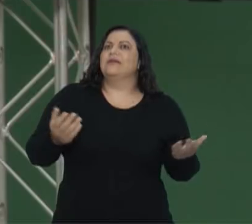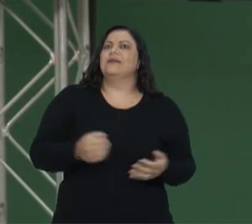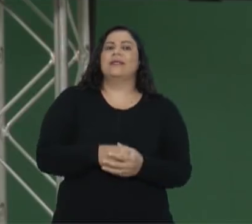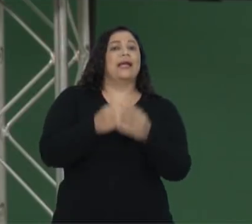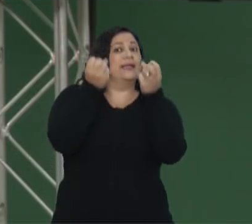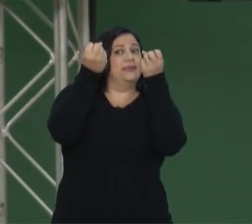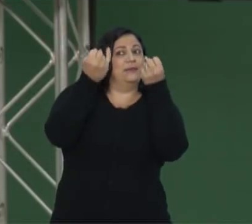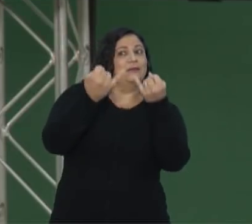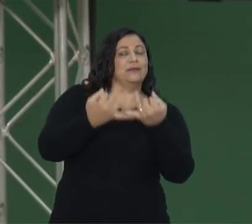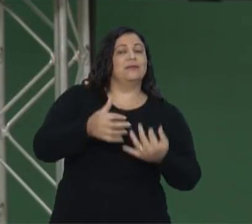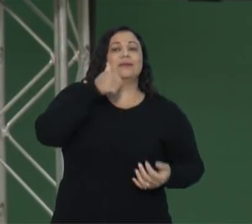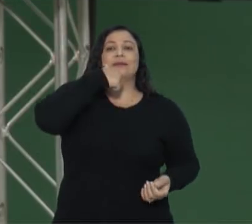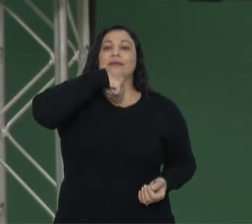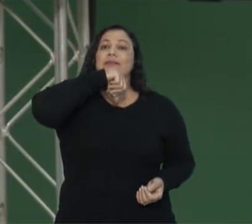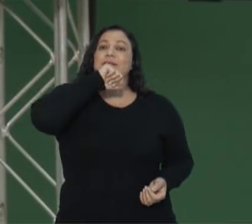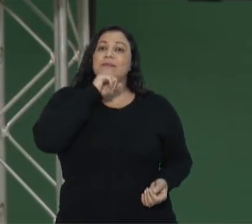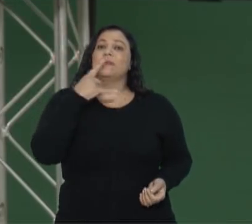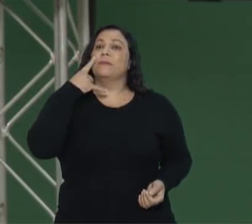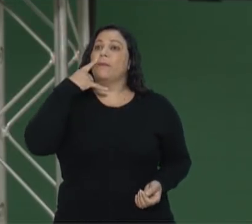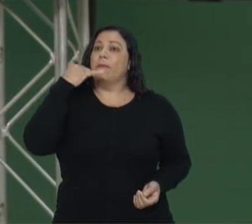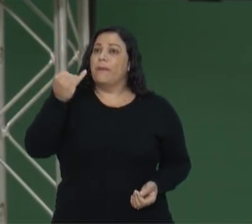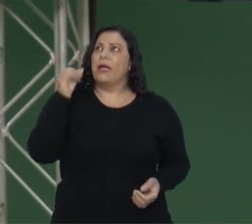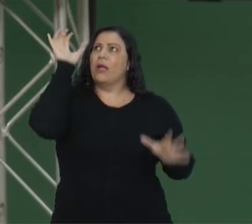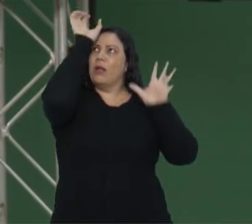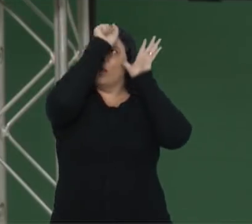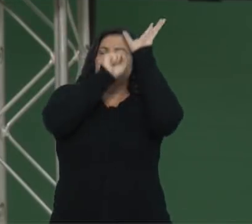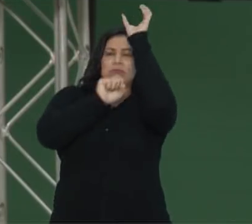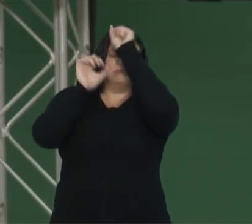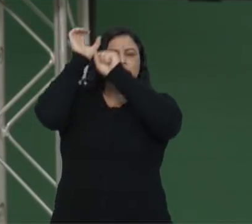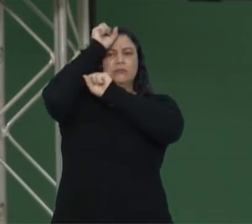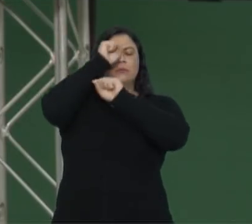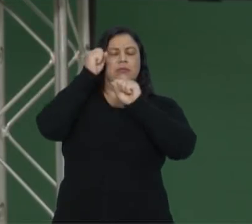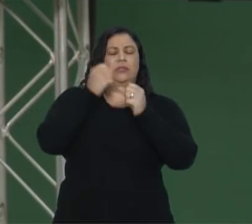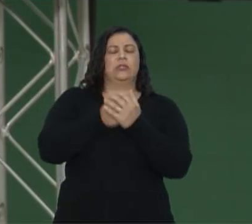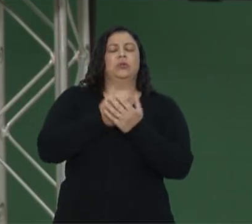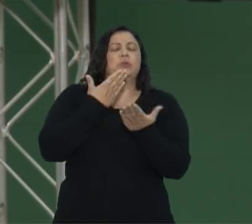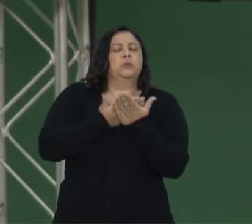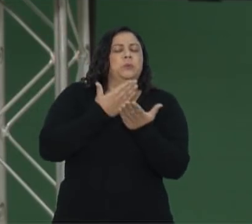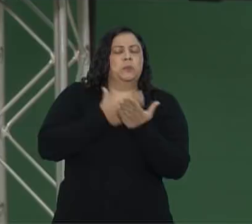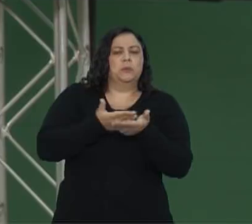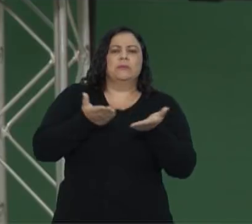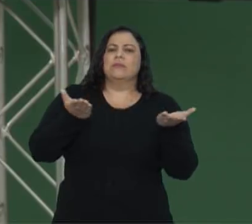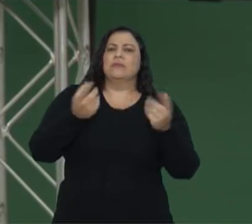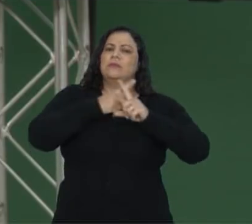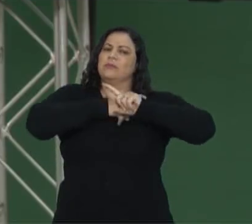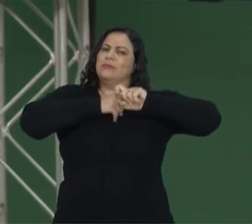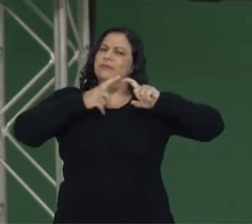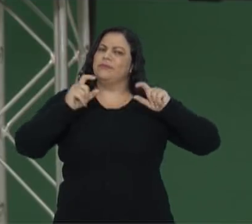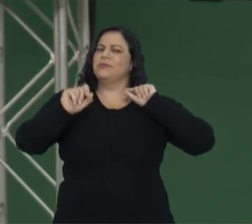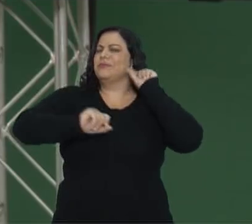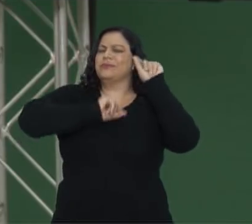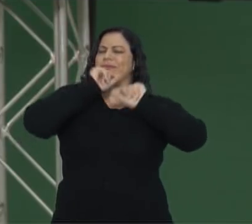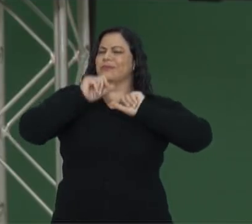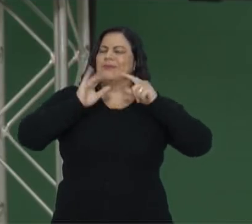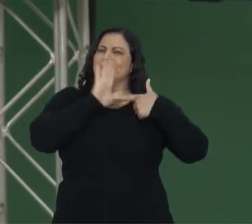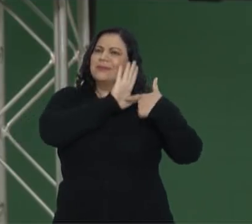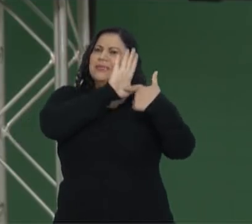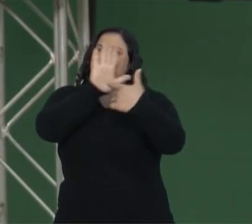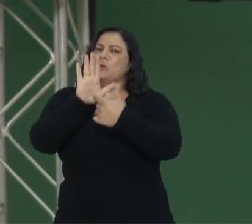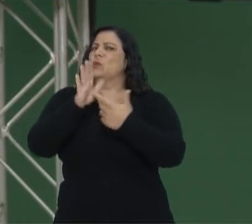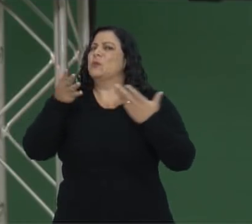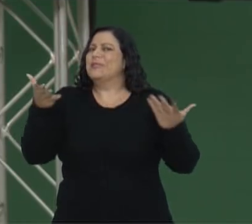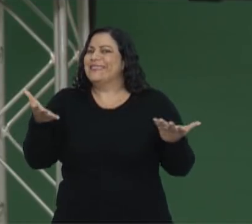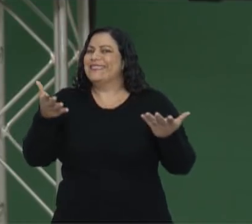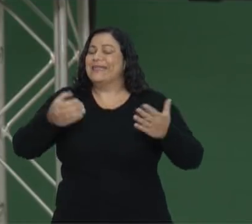Explica para a mãe, para o pai. Olha, eu aprendi na aula de ciências o que é reagente e produto. Mas para mostrar para vocês, a gente tem que